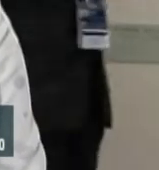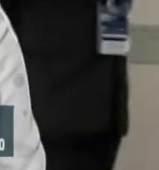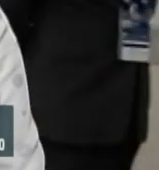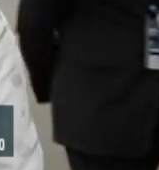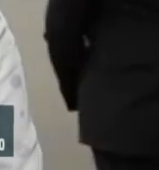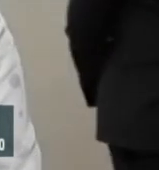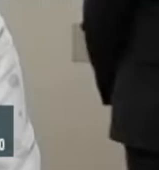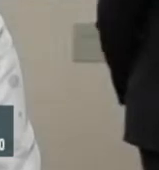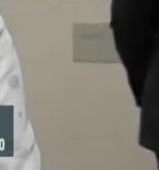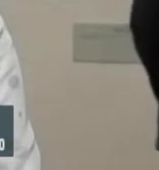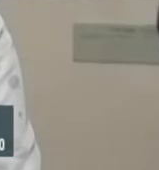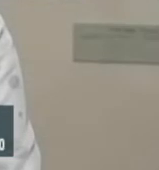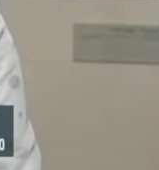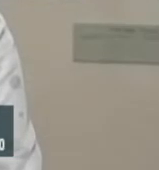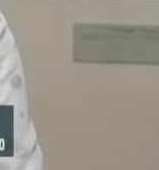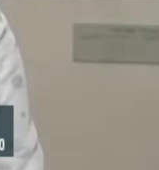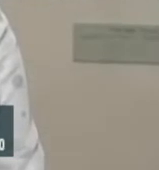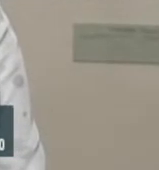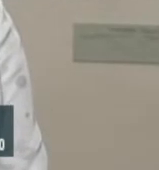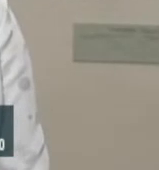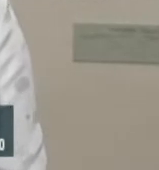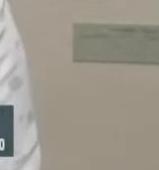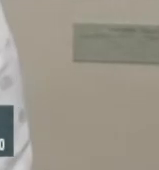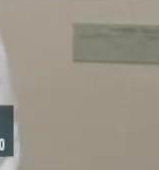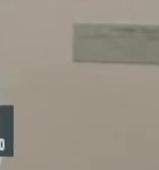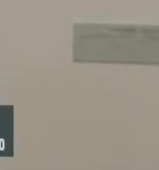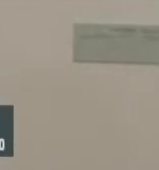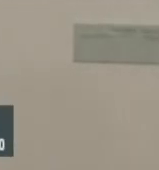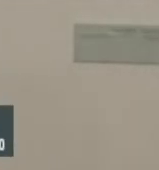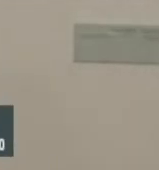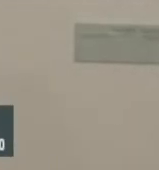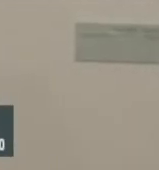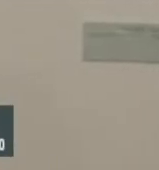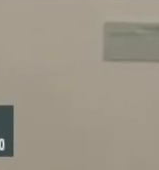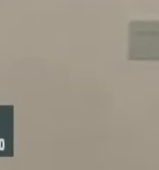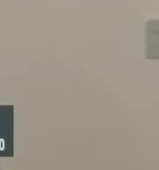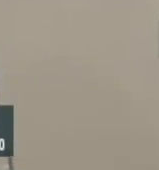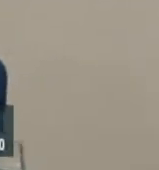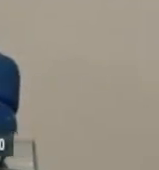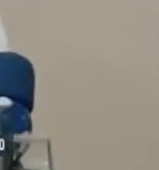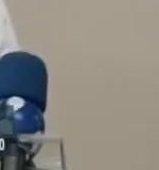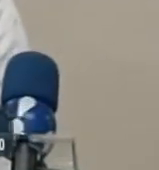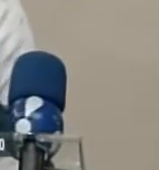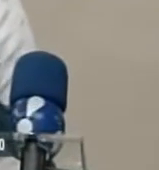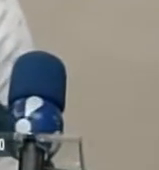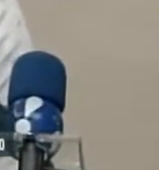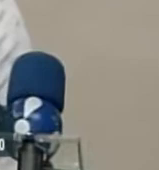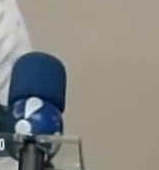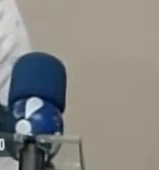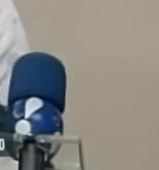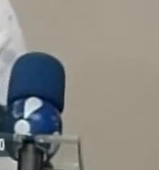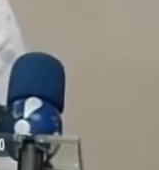próprios europeus, que é impossível tomar decisões rápido, em curto prazo.